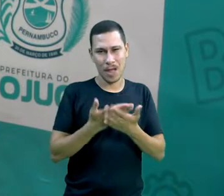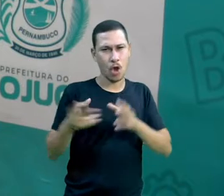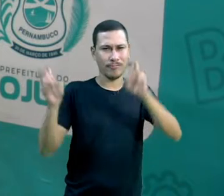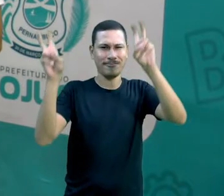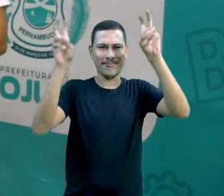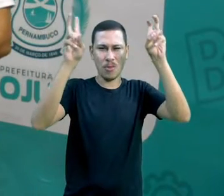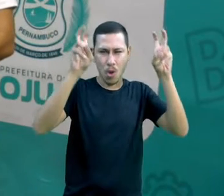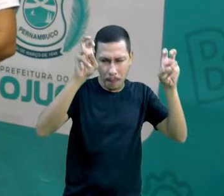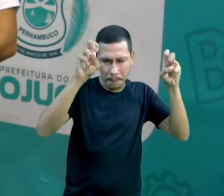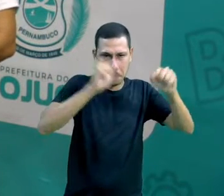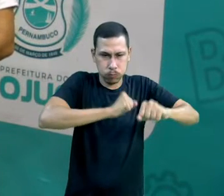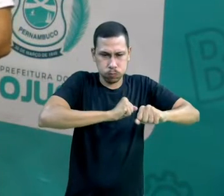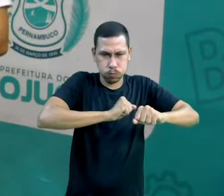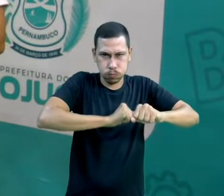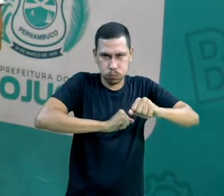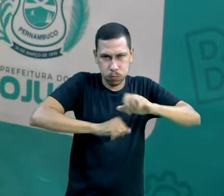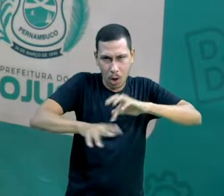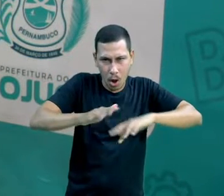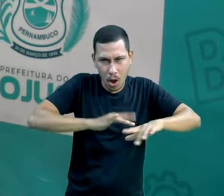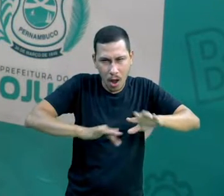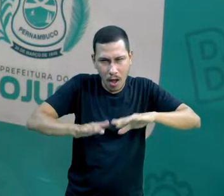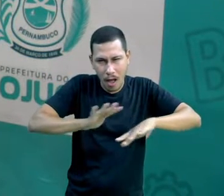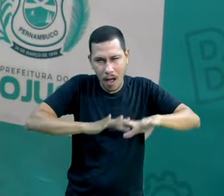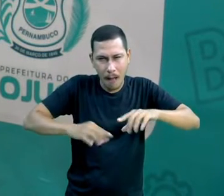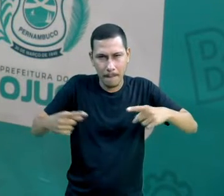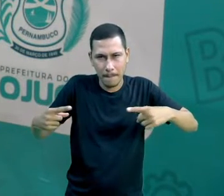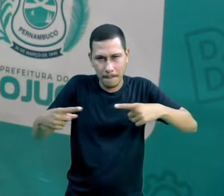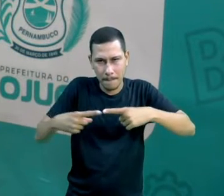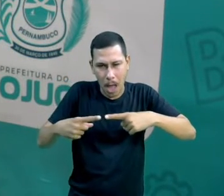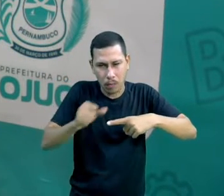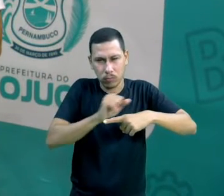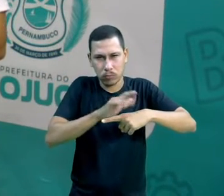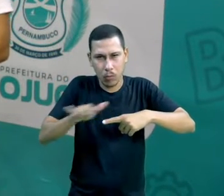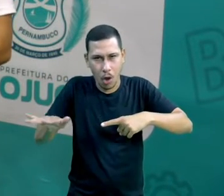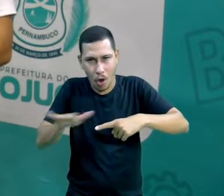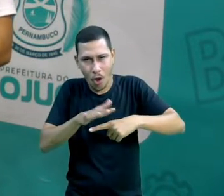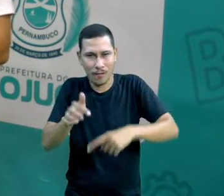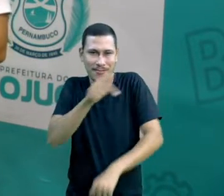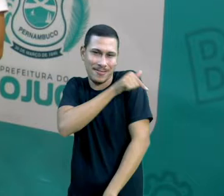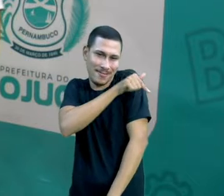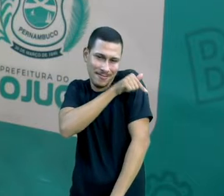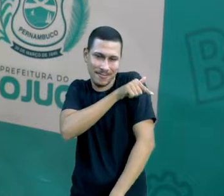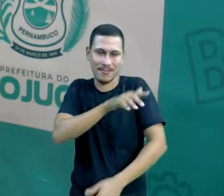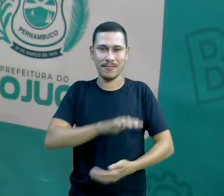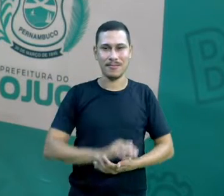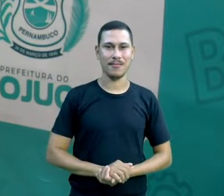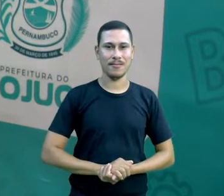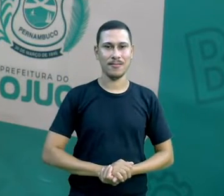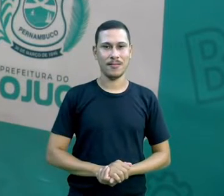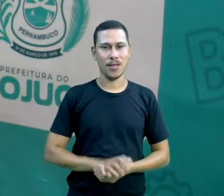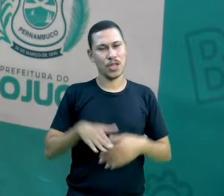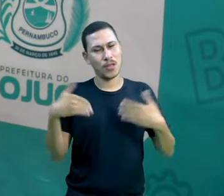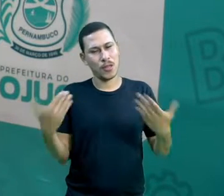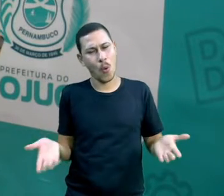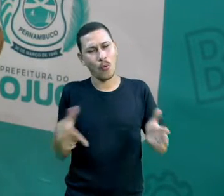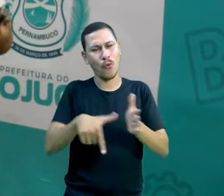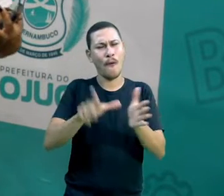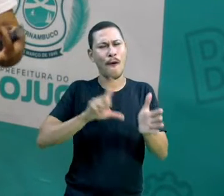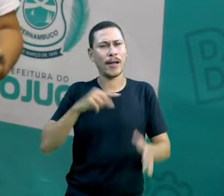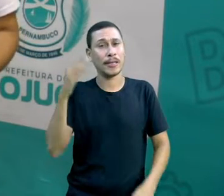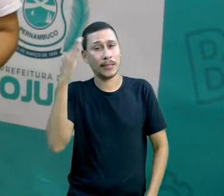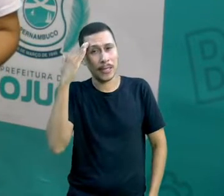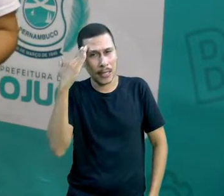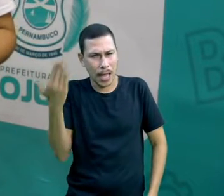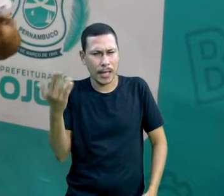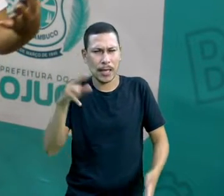sobre placas tectônicas e ela vai para os nossos sétimos anos. Então, antes da gente entender o que é uma